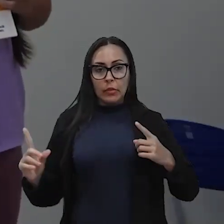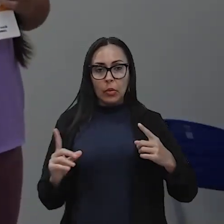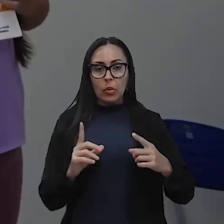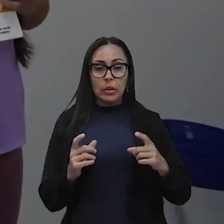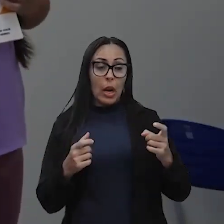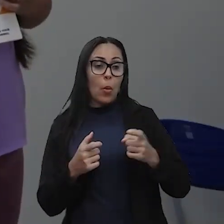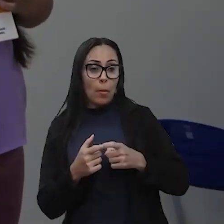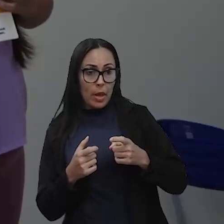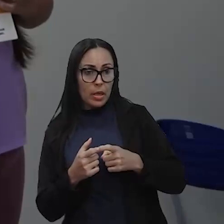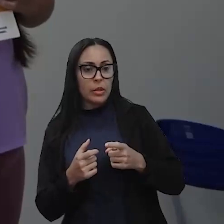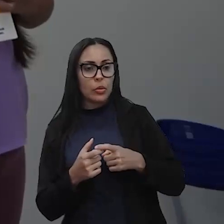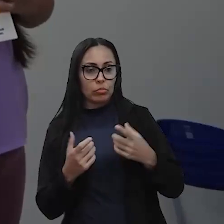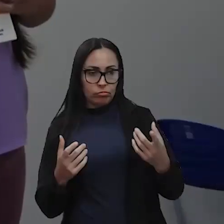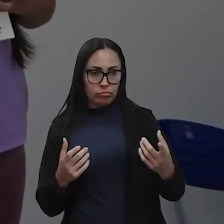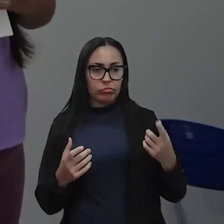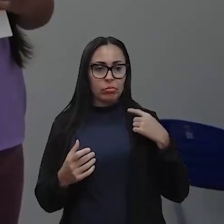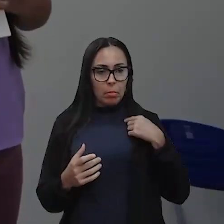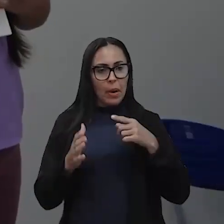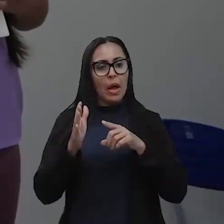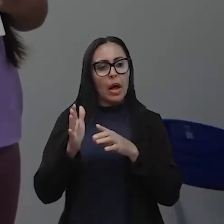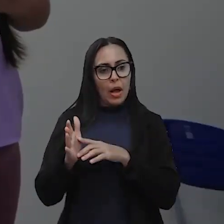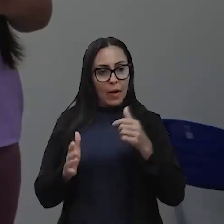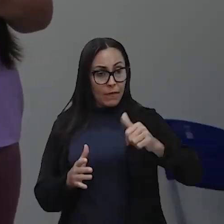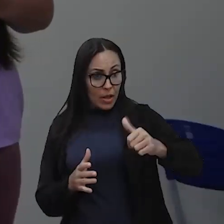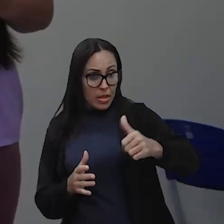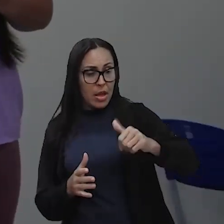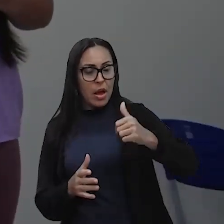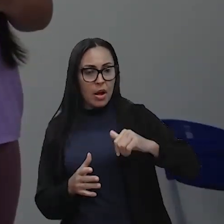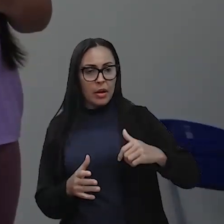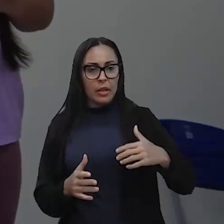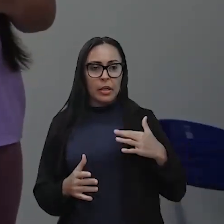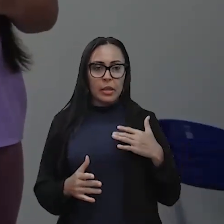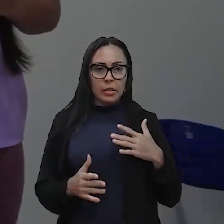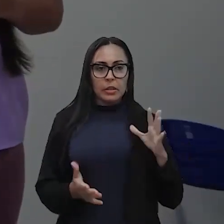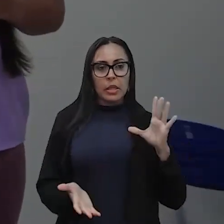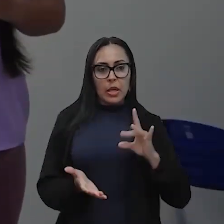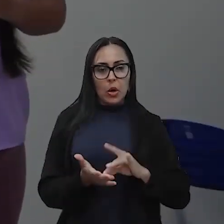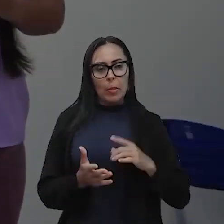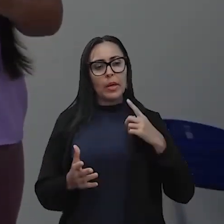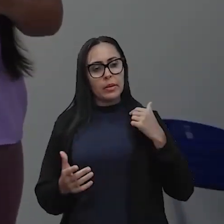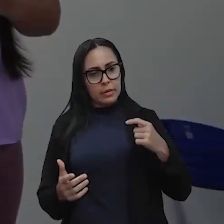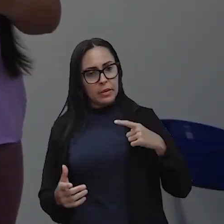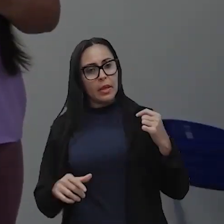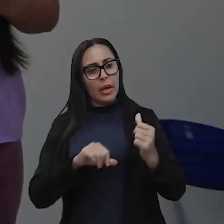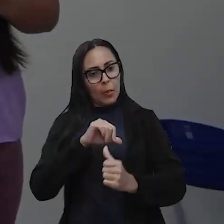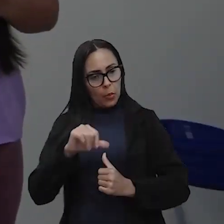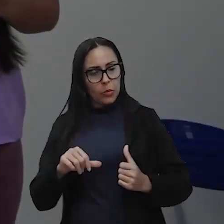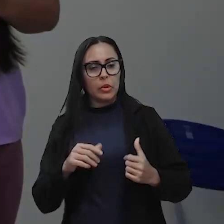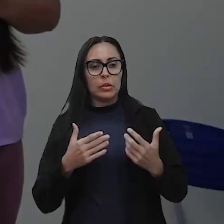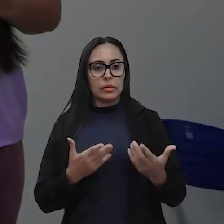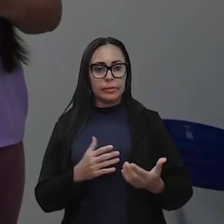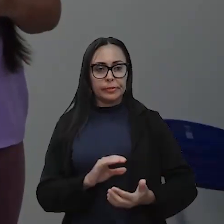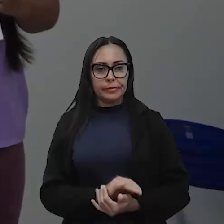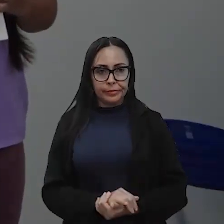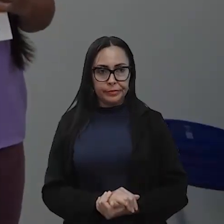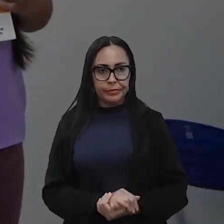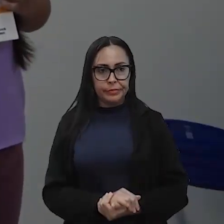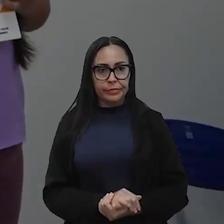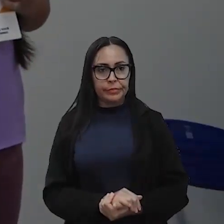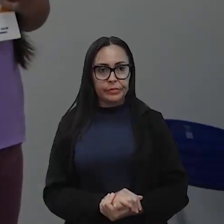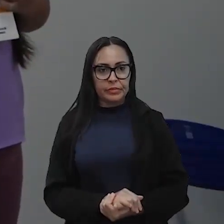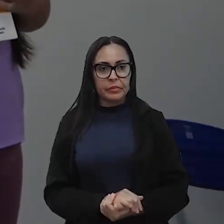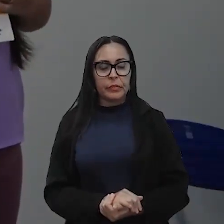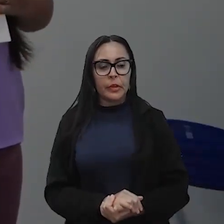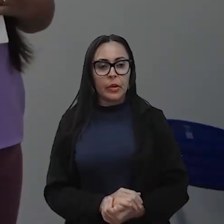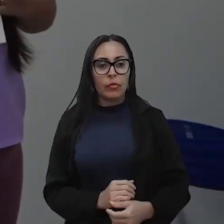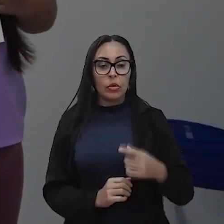das mamas, tá? Para a gente avaliar direitinho para ver se realmente tem alguma alteração. Tendo alguma alteração, vocês vão ser encaminhados para fazer